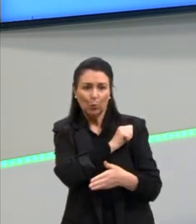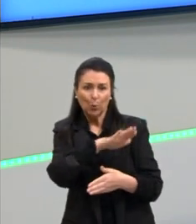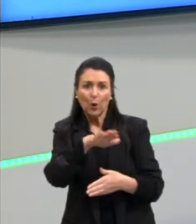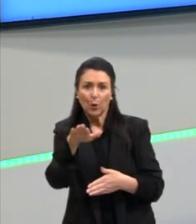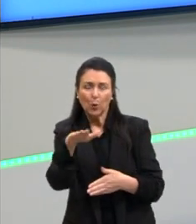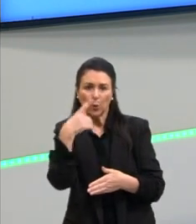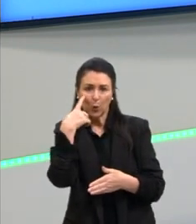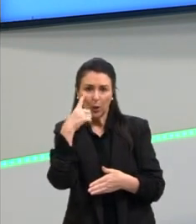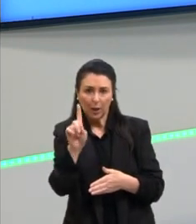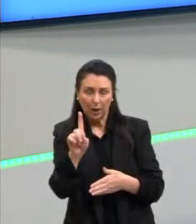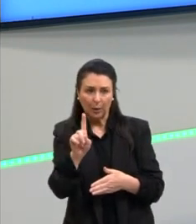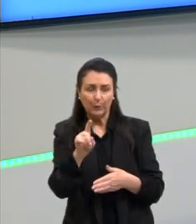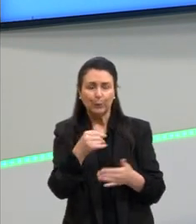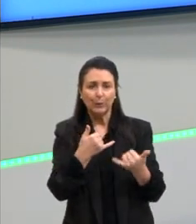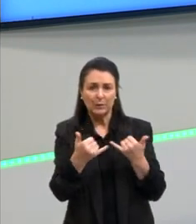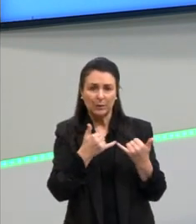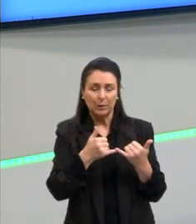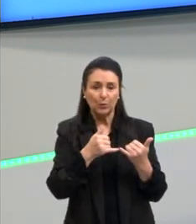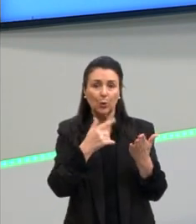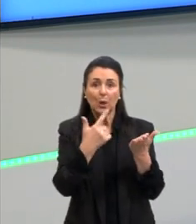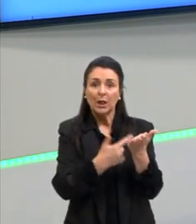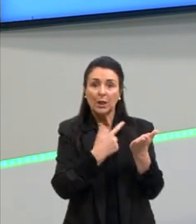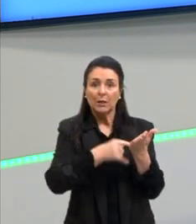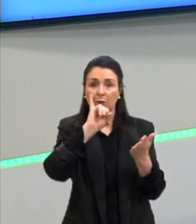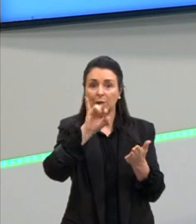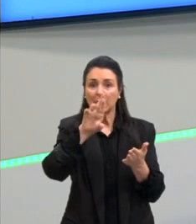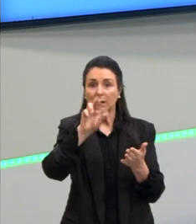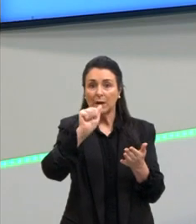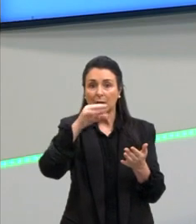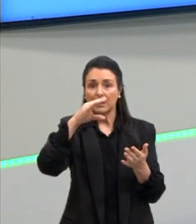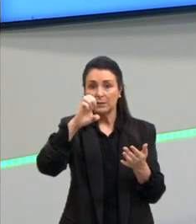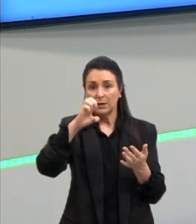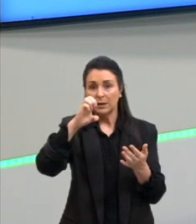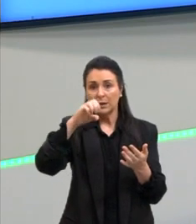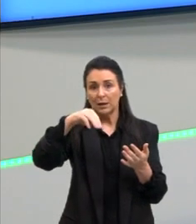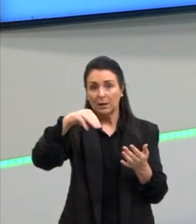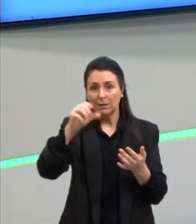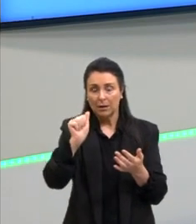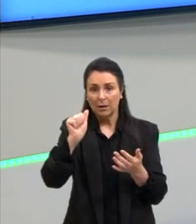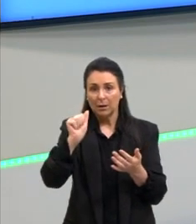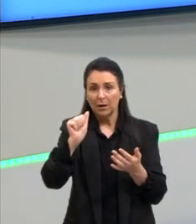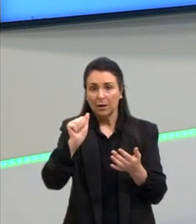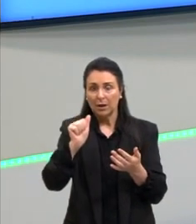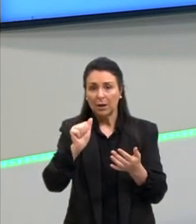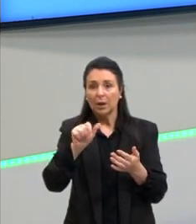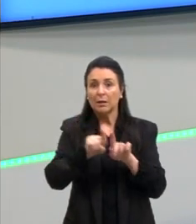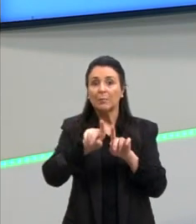livro Iracema tá também de José de Alencar que eu vou me importantíssimo que nós vamos conhecer mas para